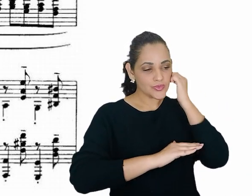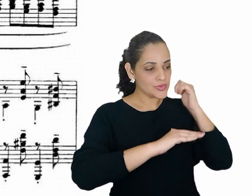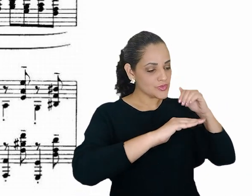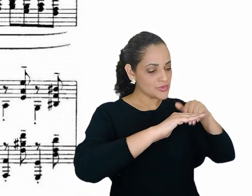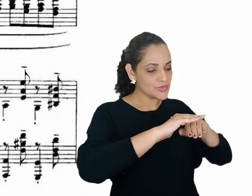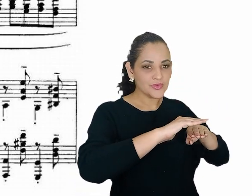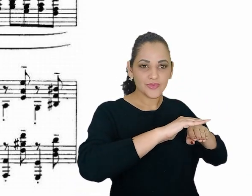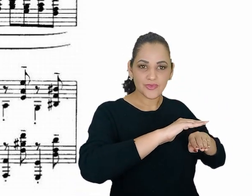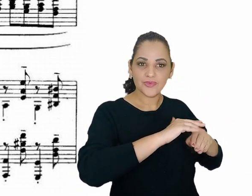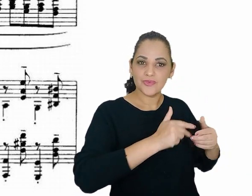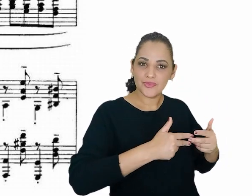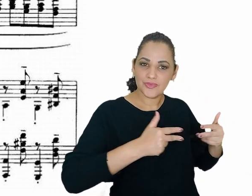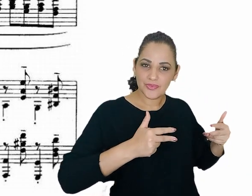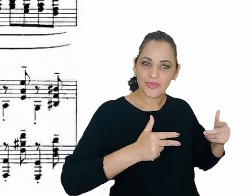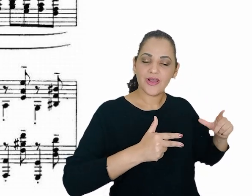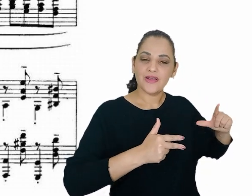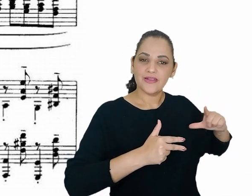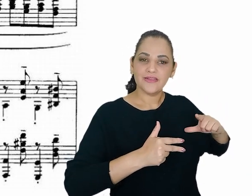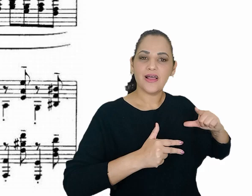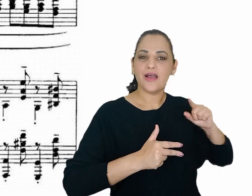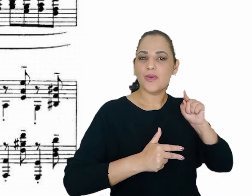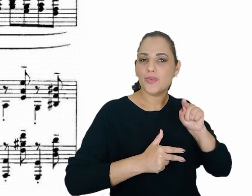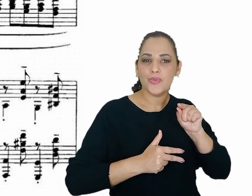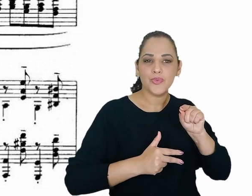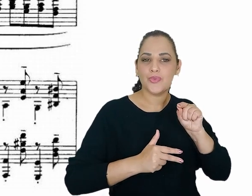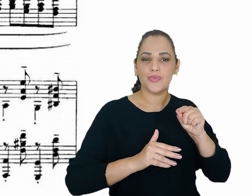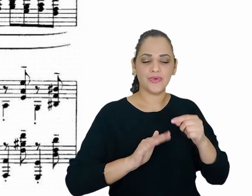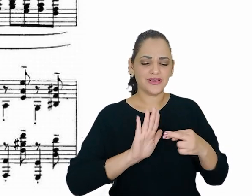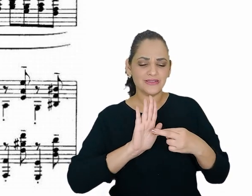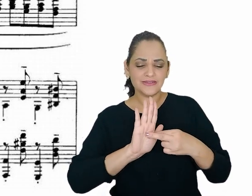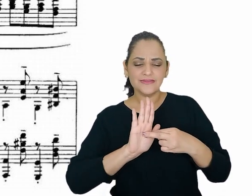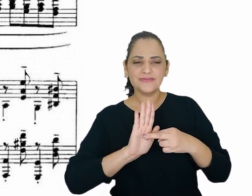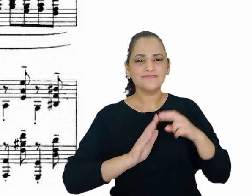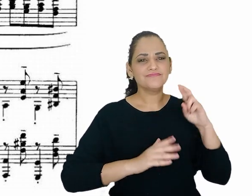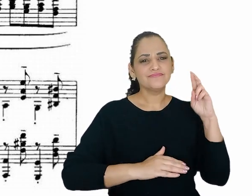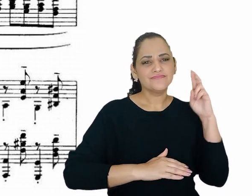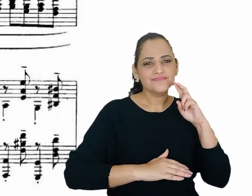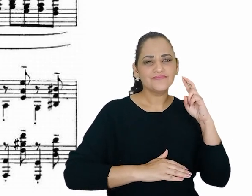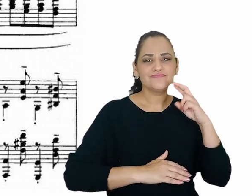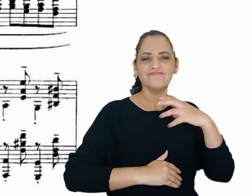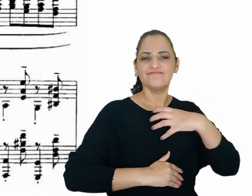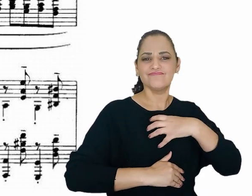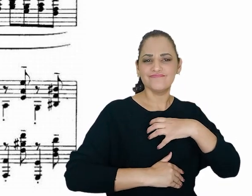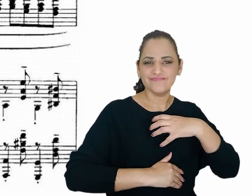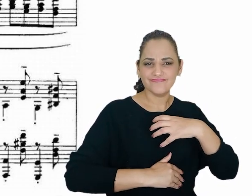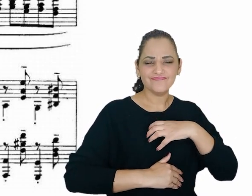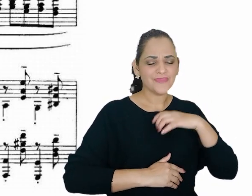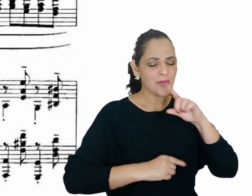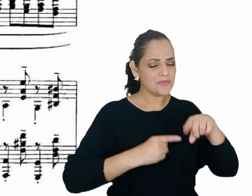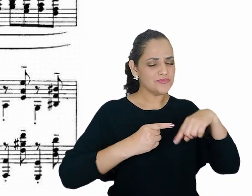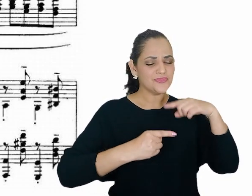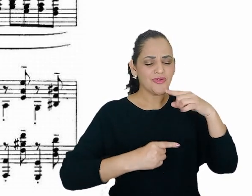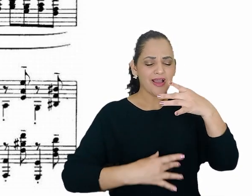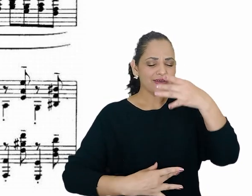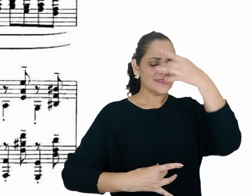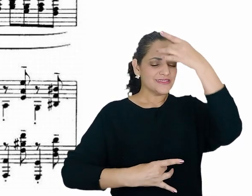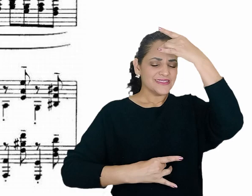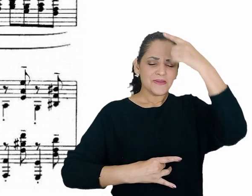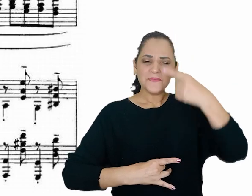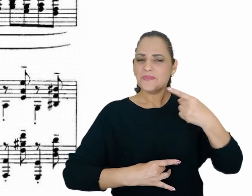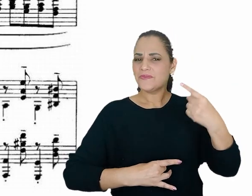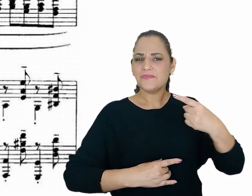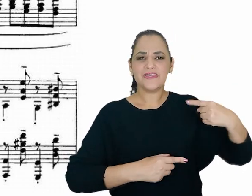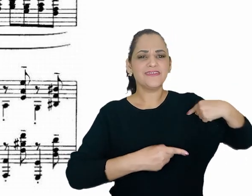Moscou. Esta peça retrata os sentimentos russos e foi tão bem sucedido já em sua primeira